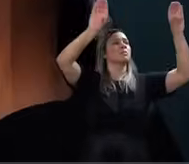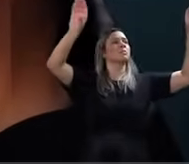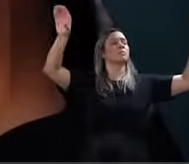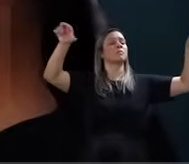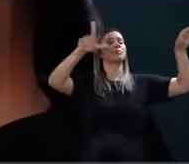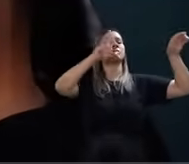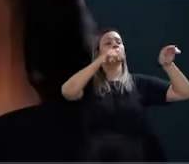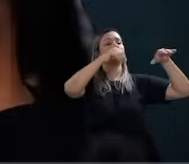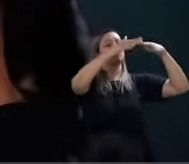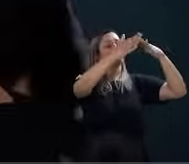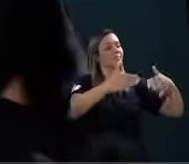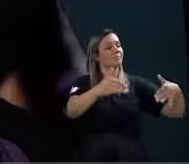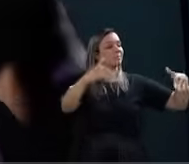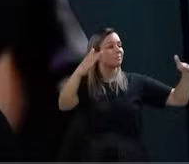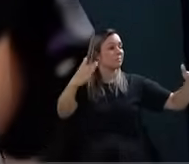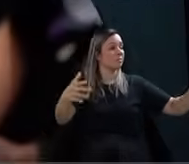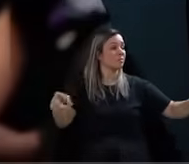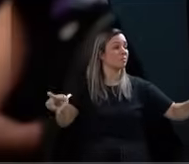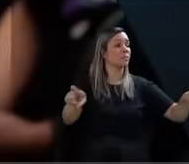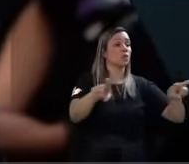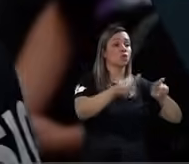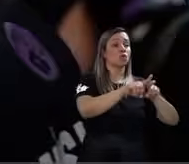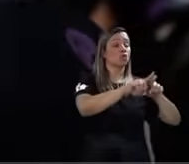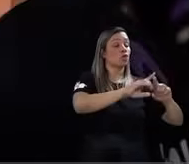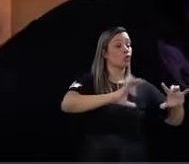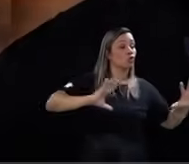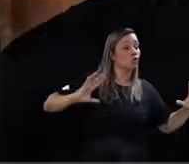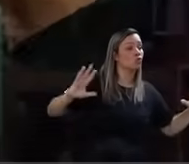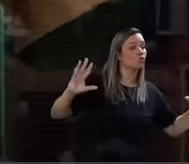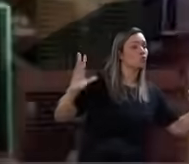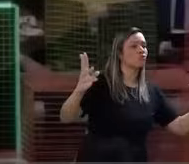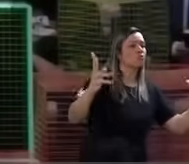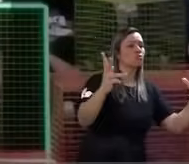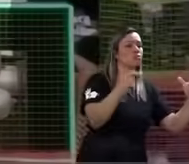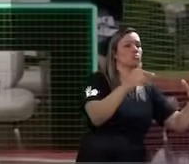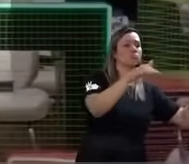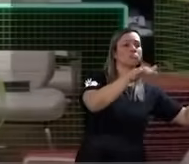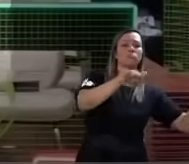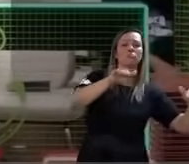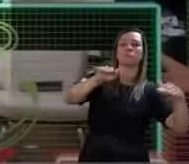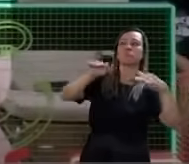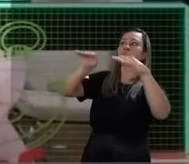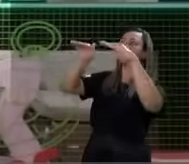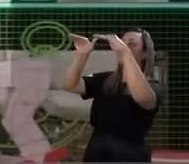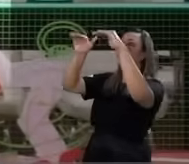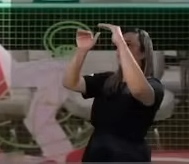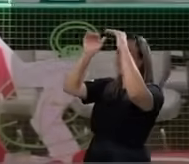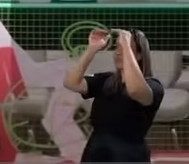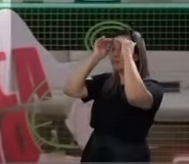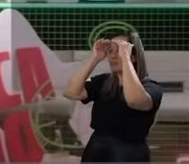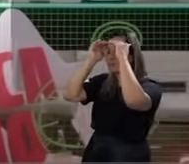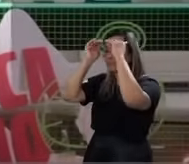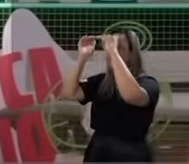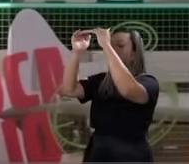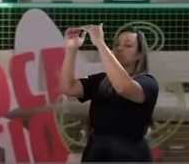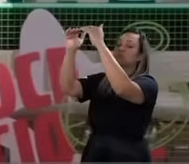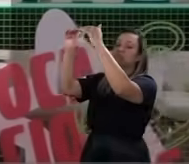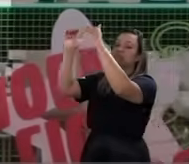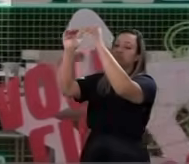rei do manto, camanancité, comando na manchou.